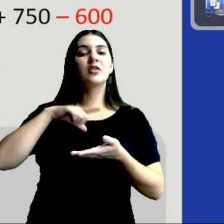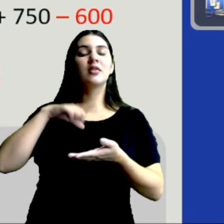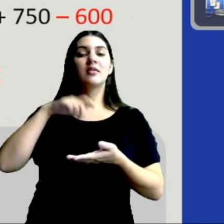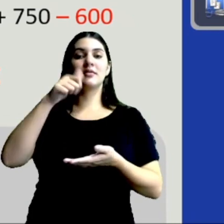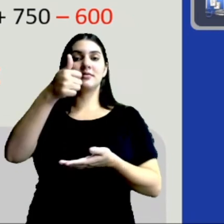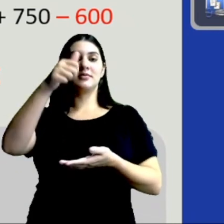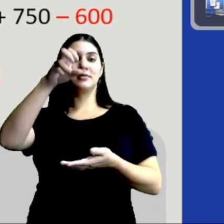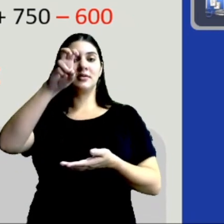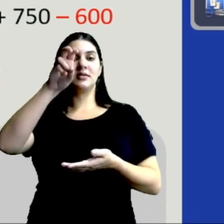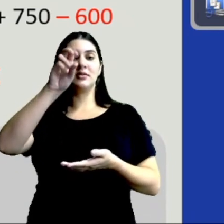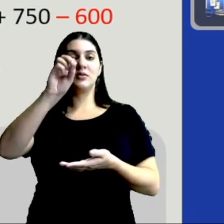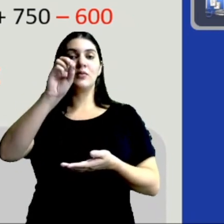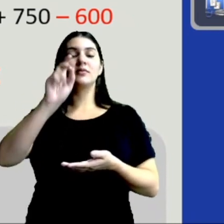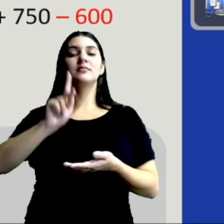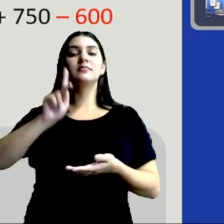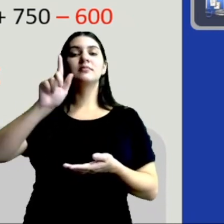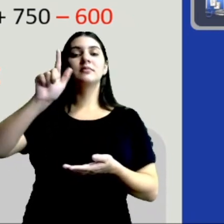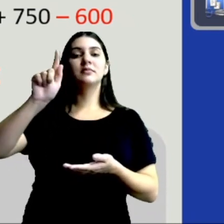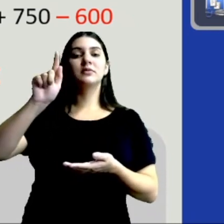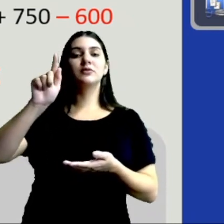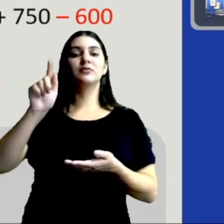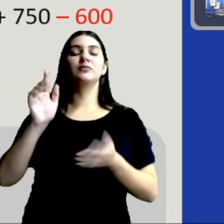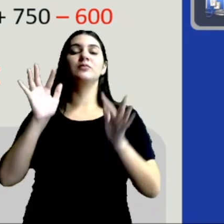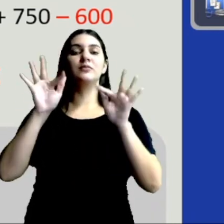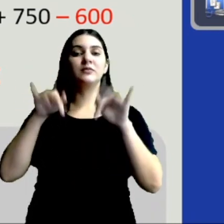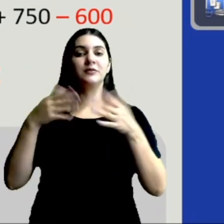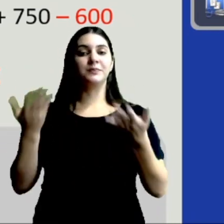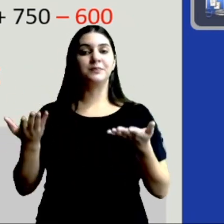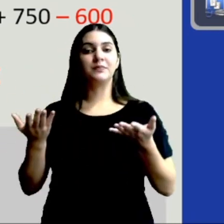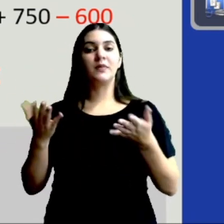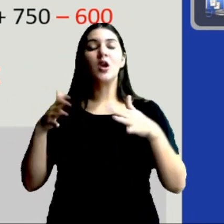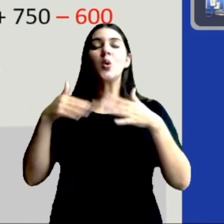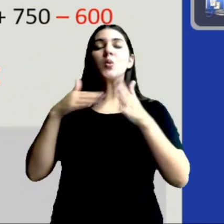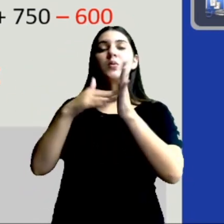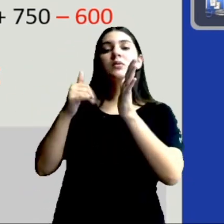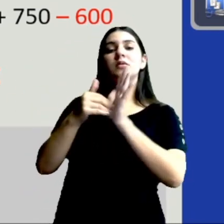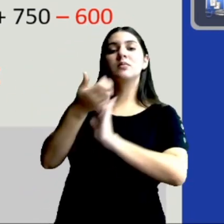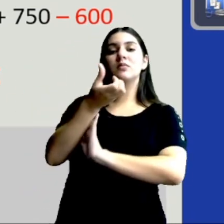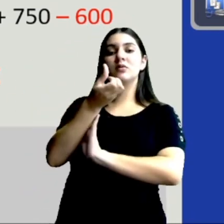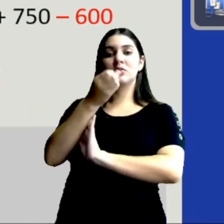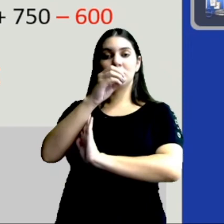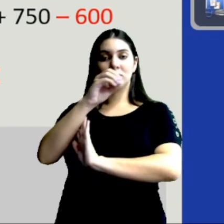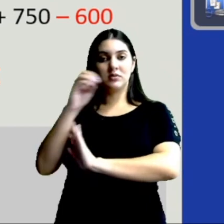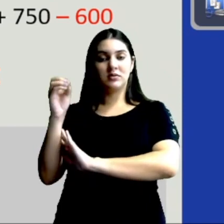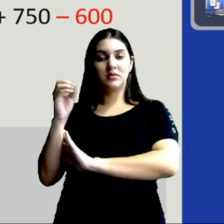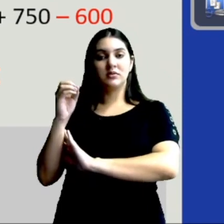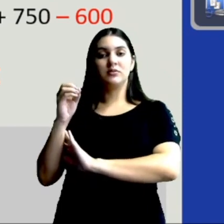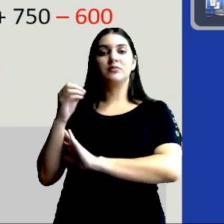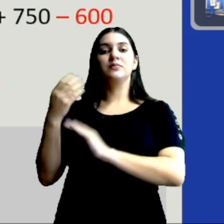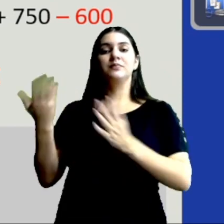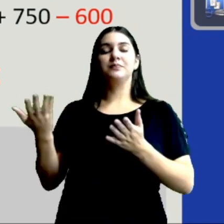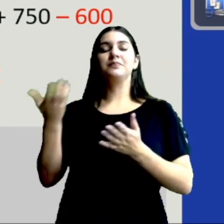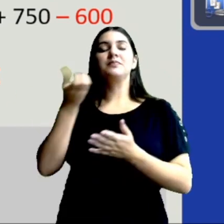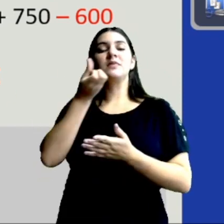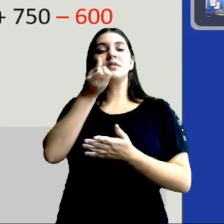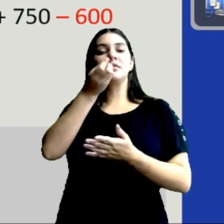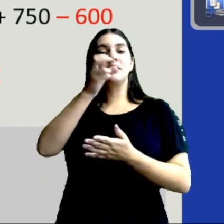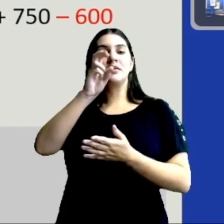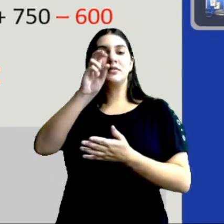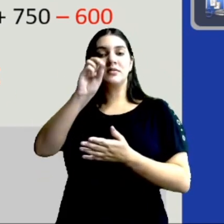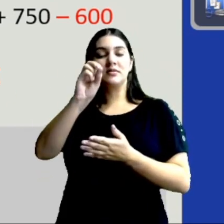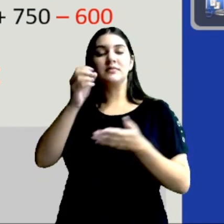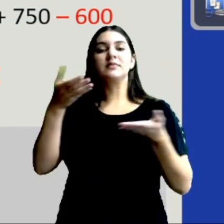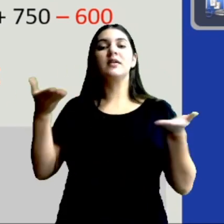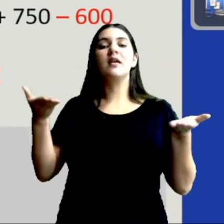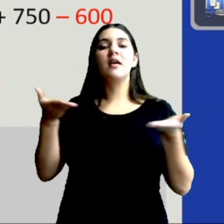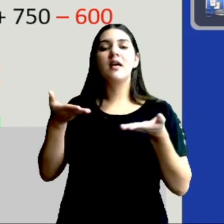quilos restante, né? Tinha 750 ao todo, quando a gente tirou os 600, ficou um peso lá de 650. E